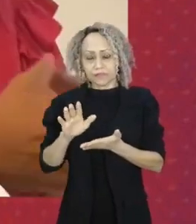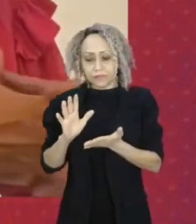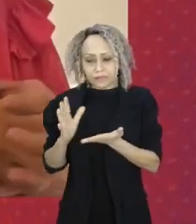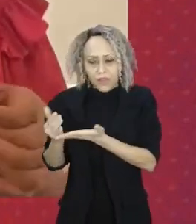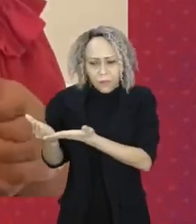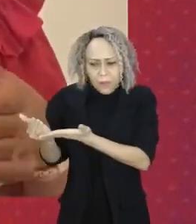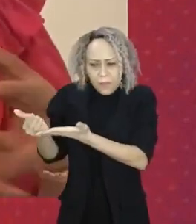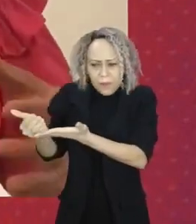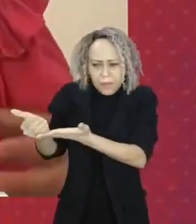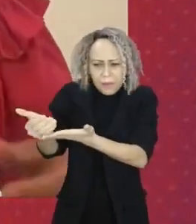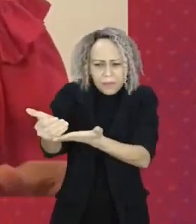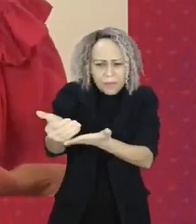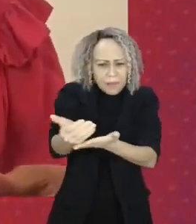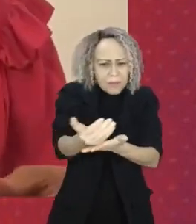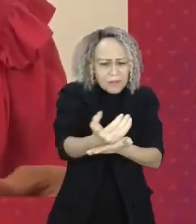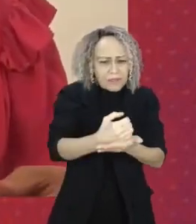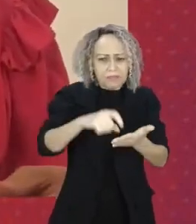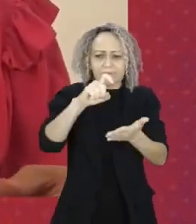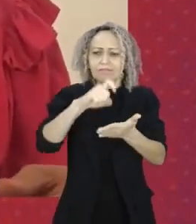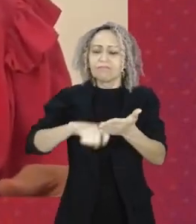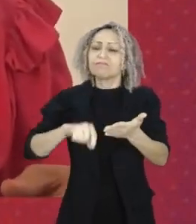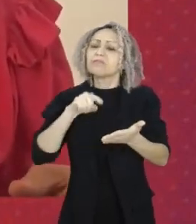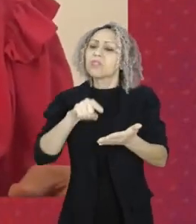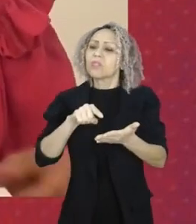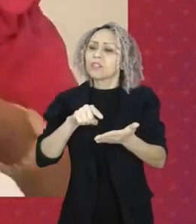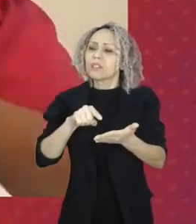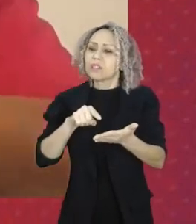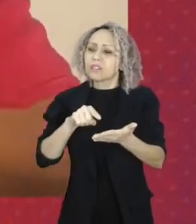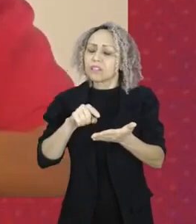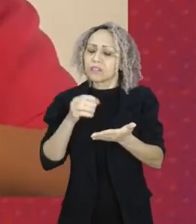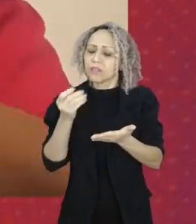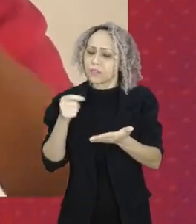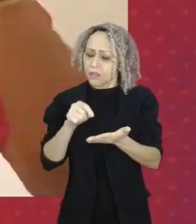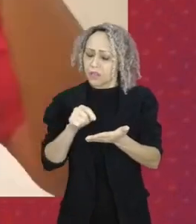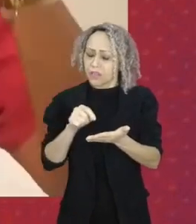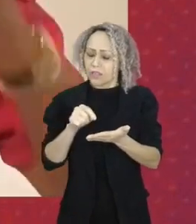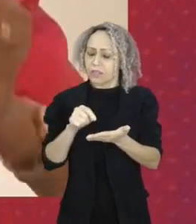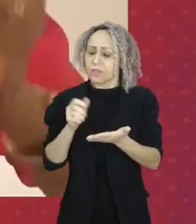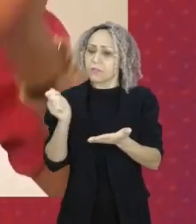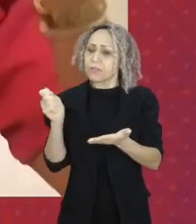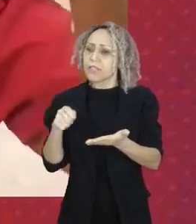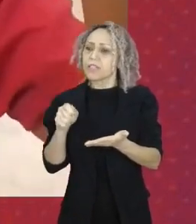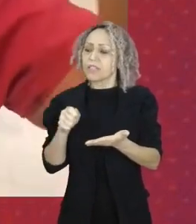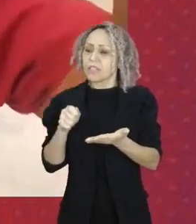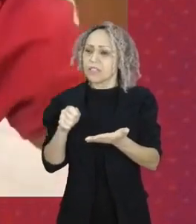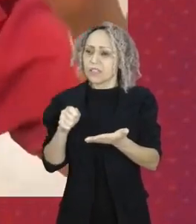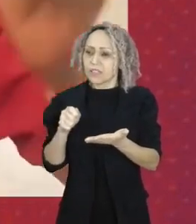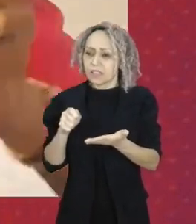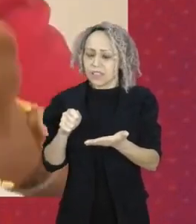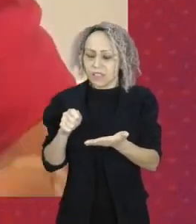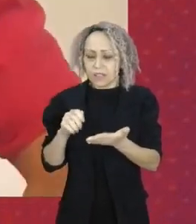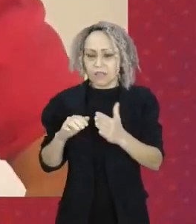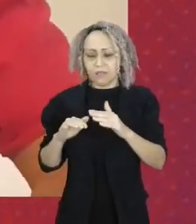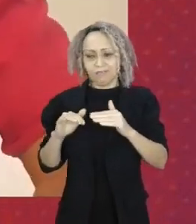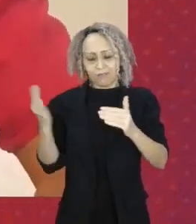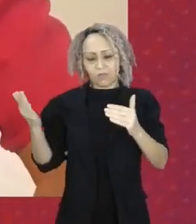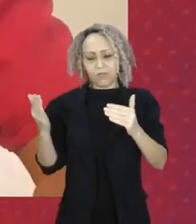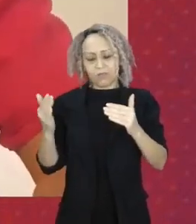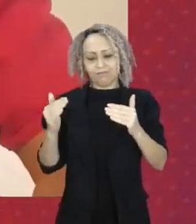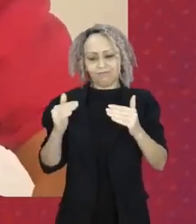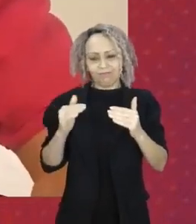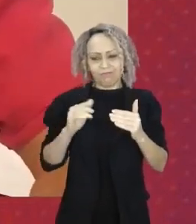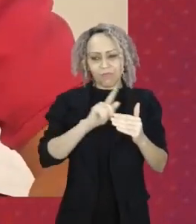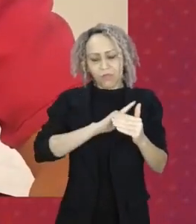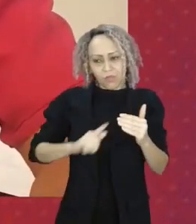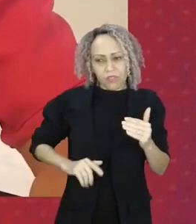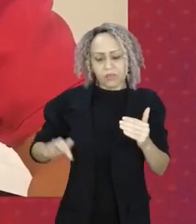montante que elas arrecadam, elas devem entrar com recursos, todos os entes federados, para